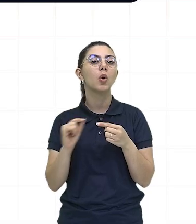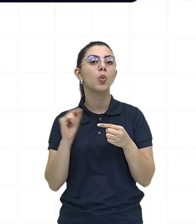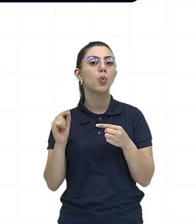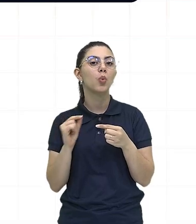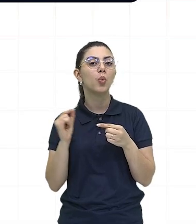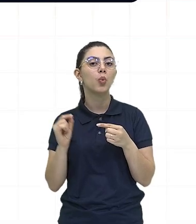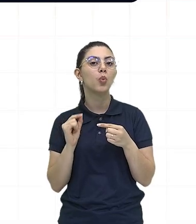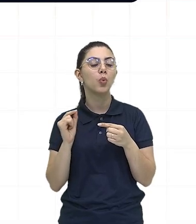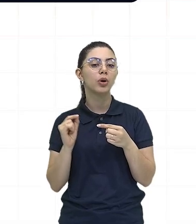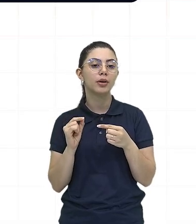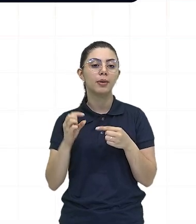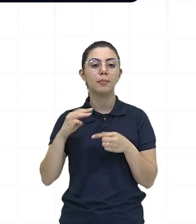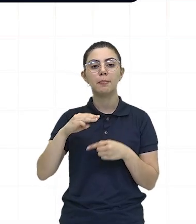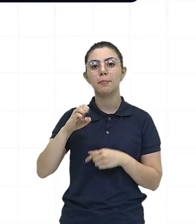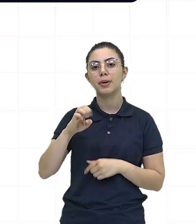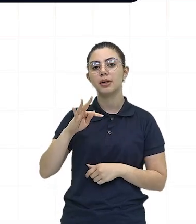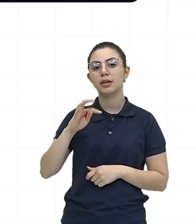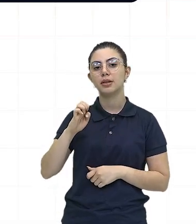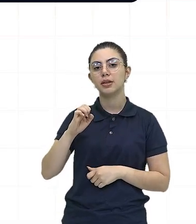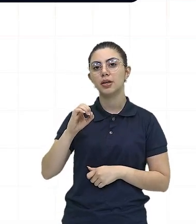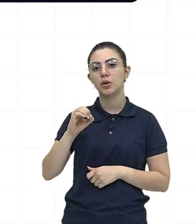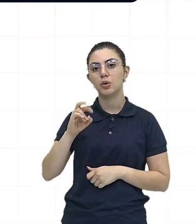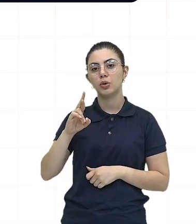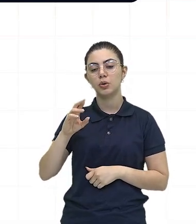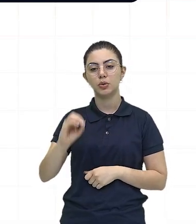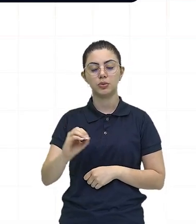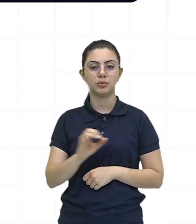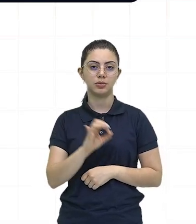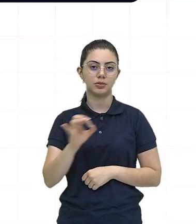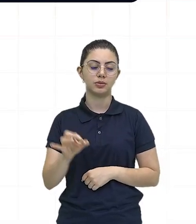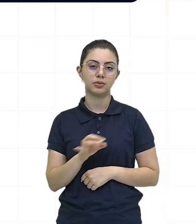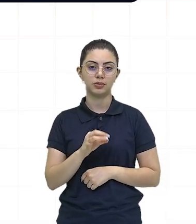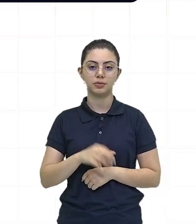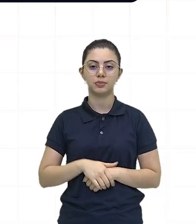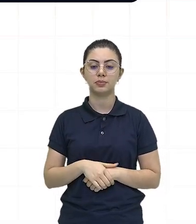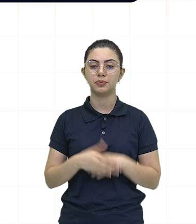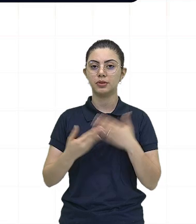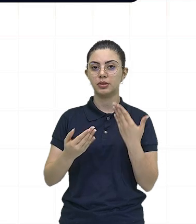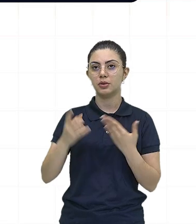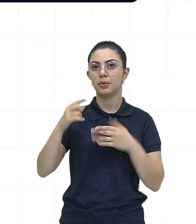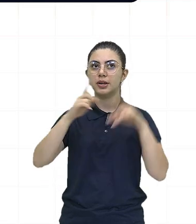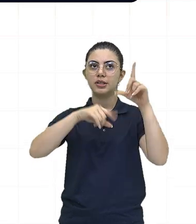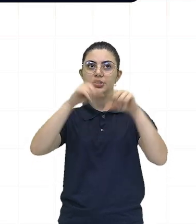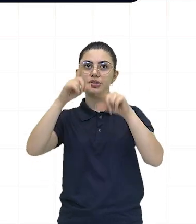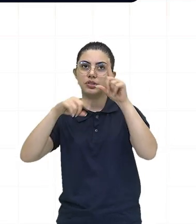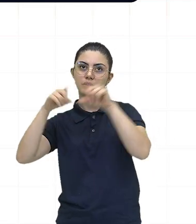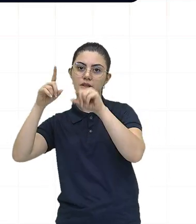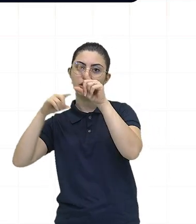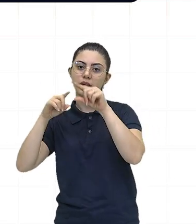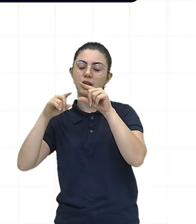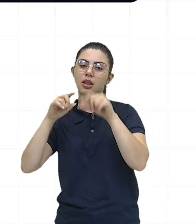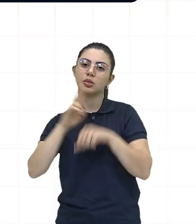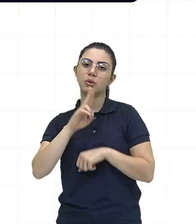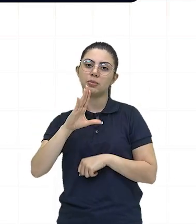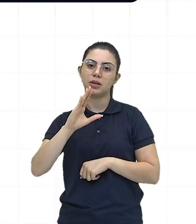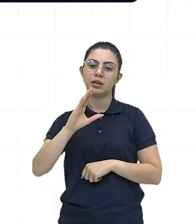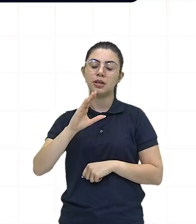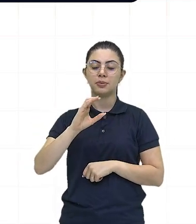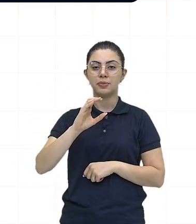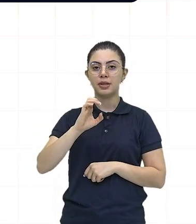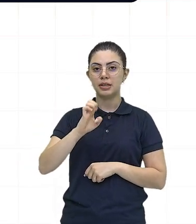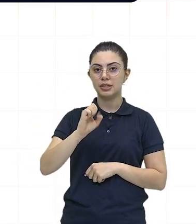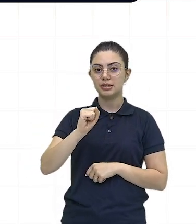formação de um meteoro, que é o que nós chamamos de estrelas cadentes. O